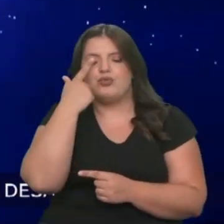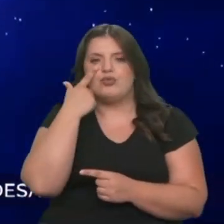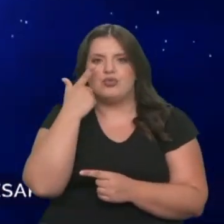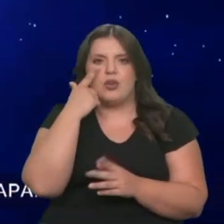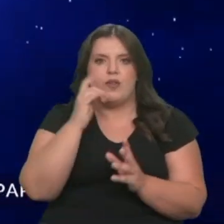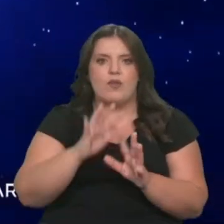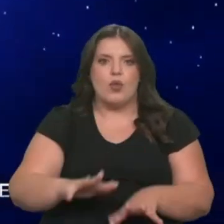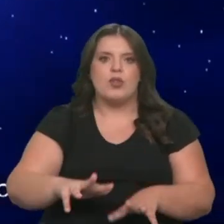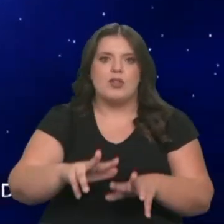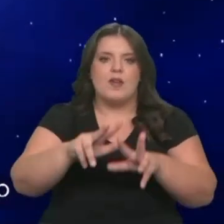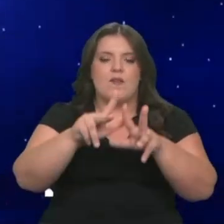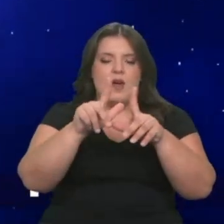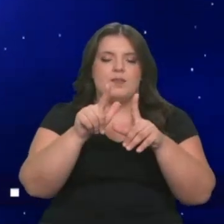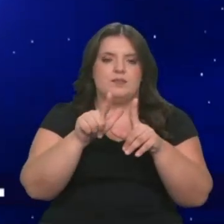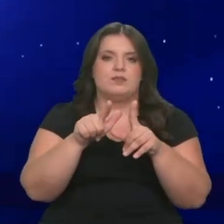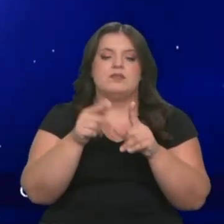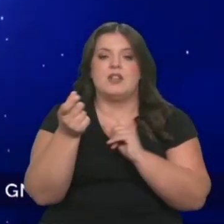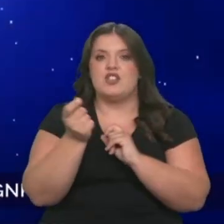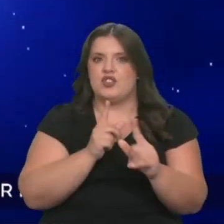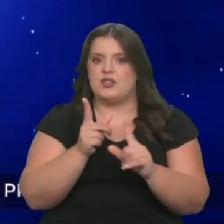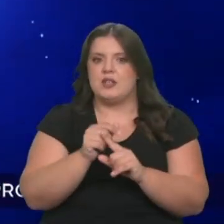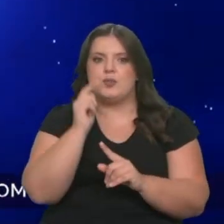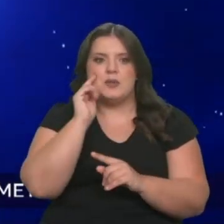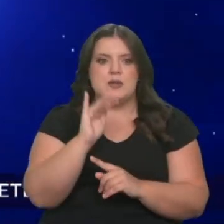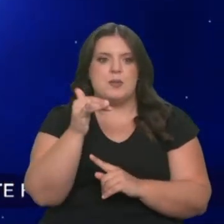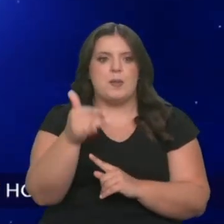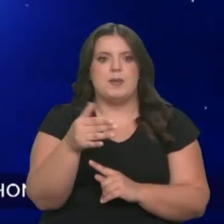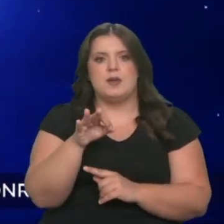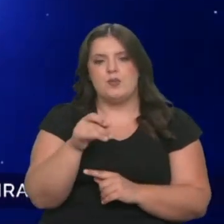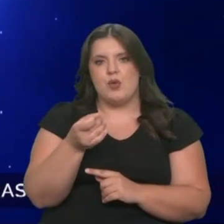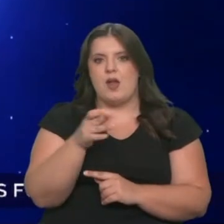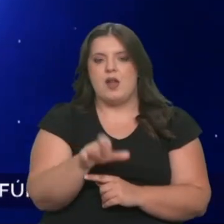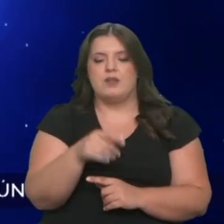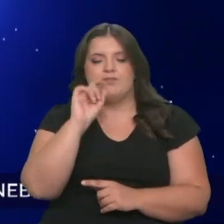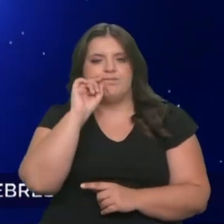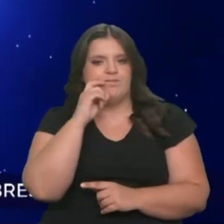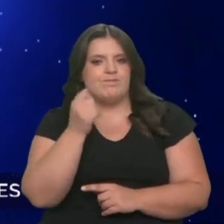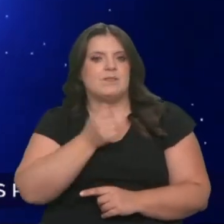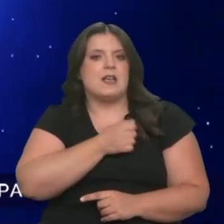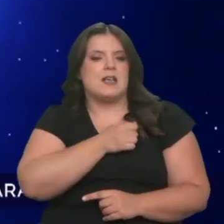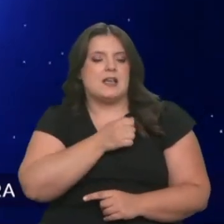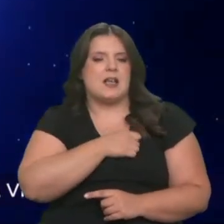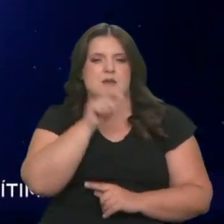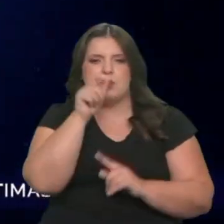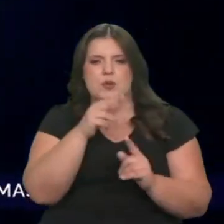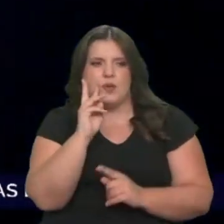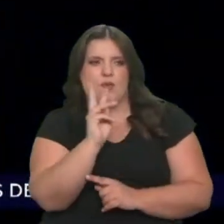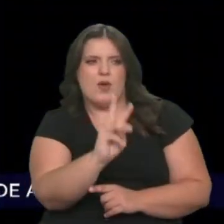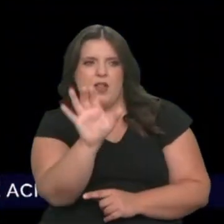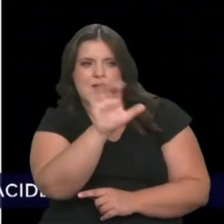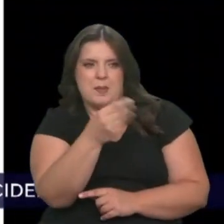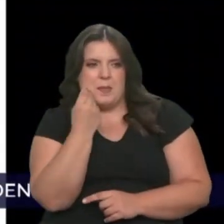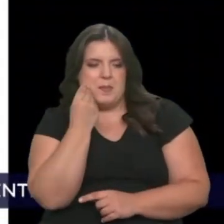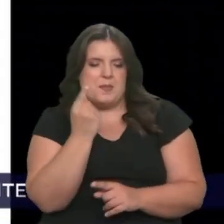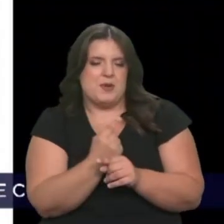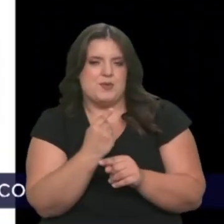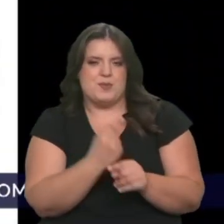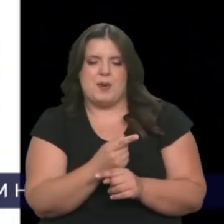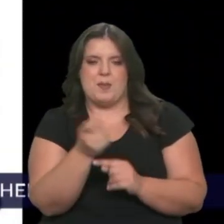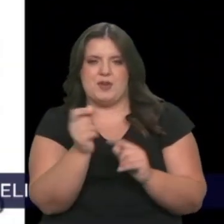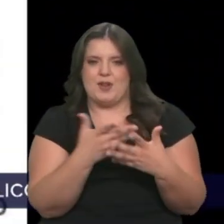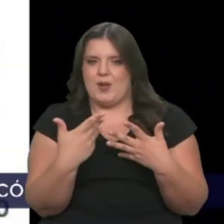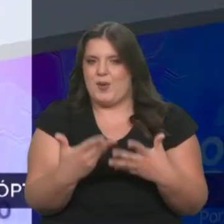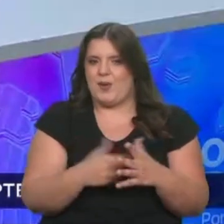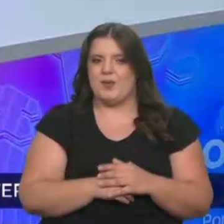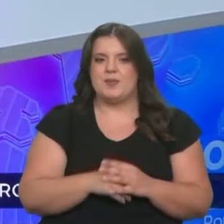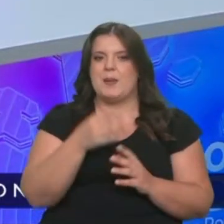evolutiva das estrelas, nomeadamente da estrela polar. Portanto, eu desconfio que lá em casa os nossos telespectadores não vão olhar da mesma maneira para a estrela polar. Ora,